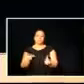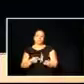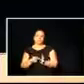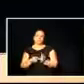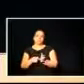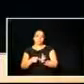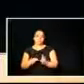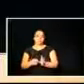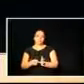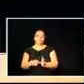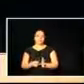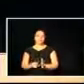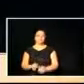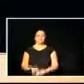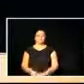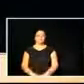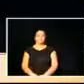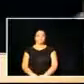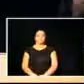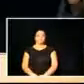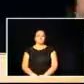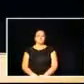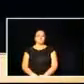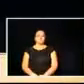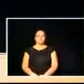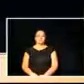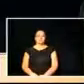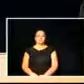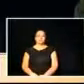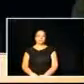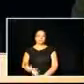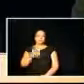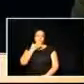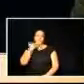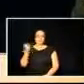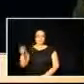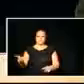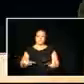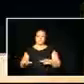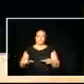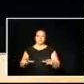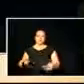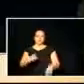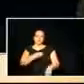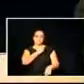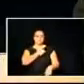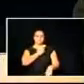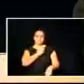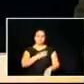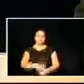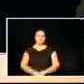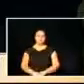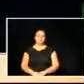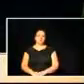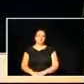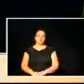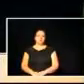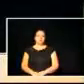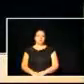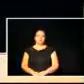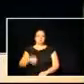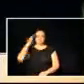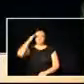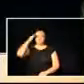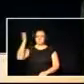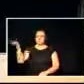qualidade de vida, melhora na qualidade do trabalho, e assim nós estamos aqui à disposição. Então, senhor presidente, eu quero agradecer aqui a oportunidade de ter falado com os servidores